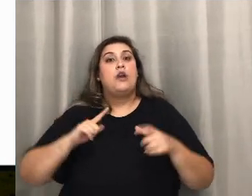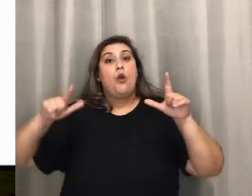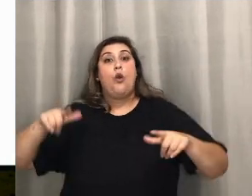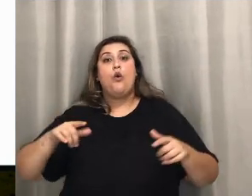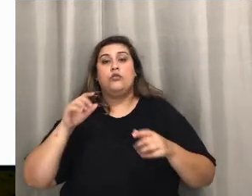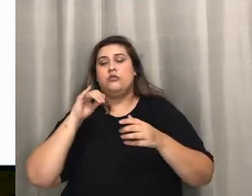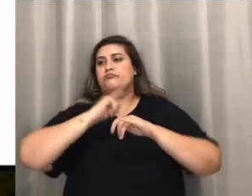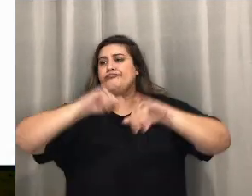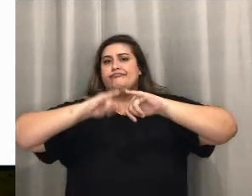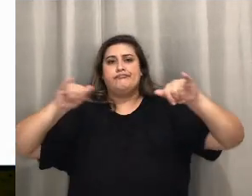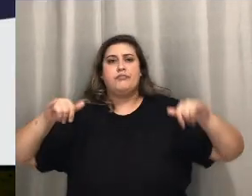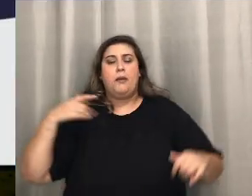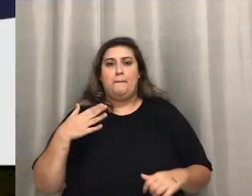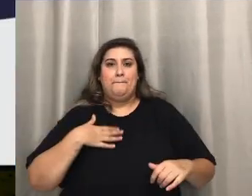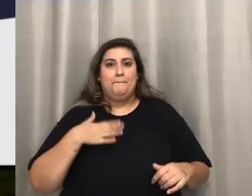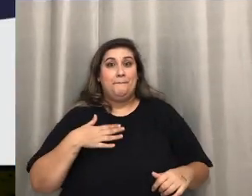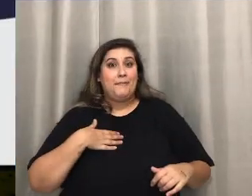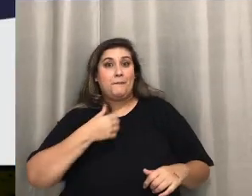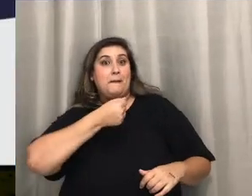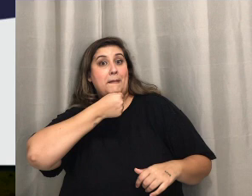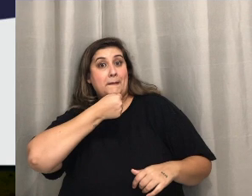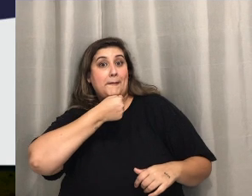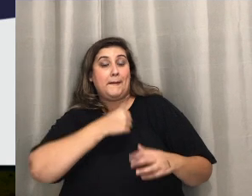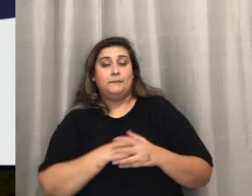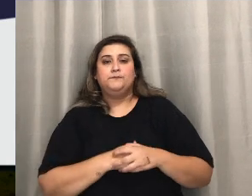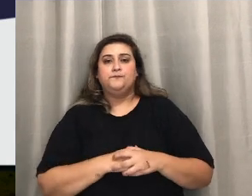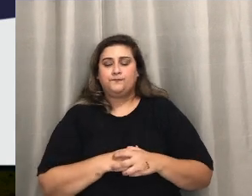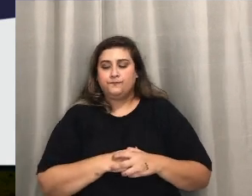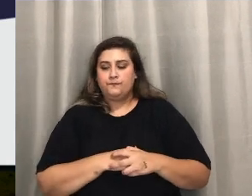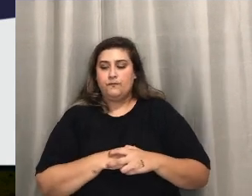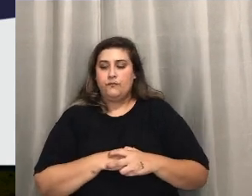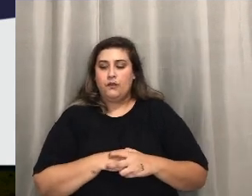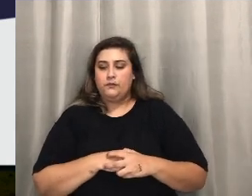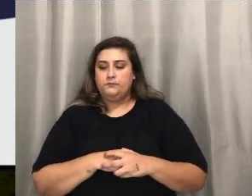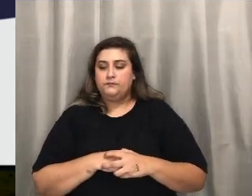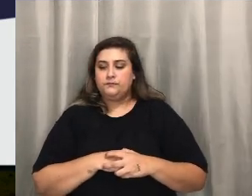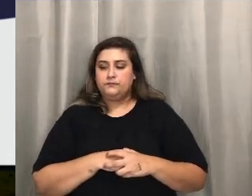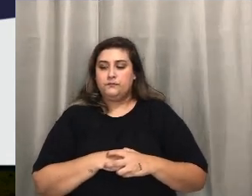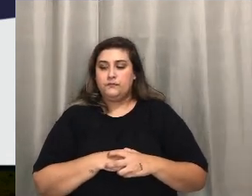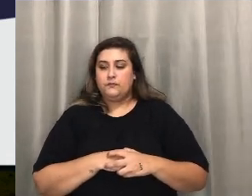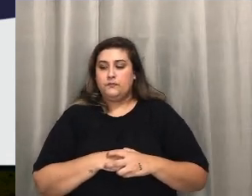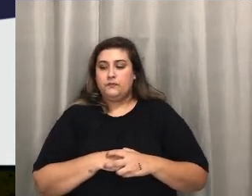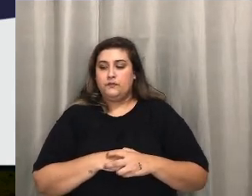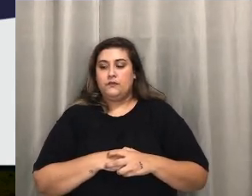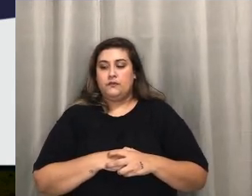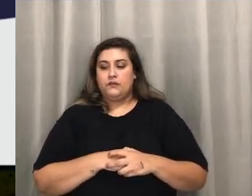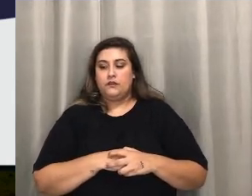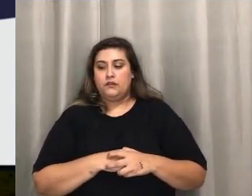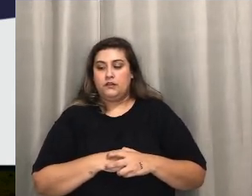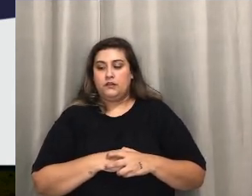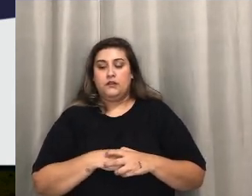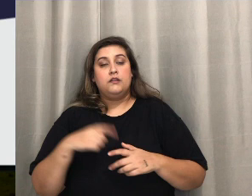informações relevantes aonde está sendo publicado o meu podcast.